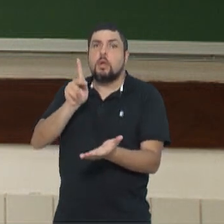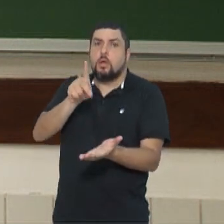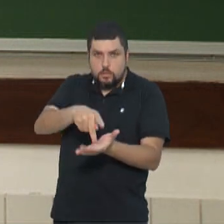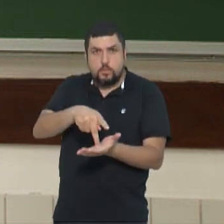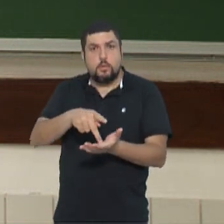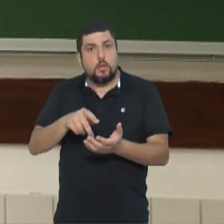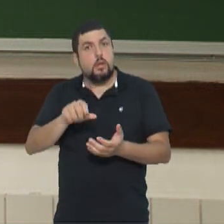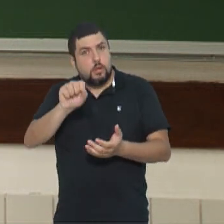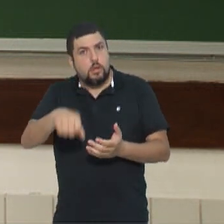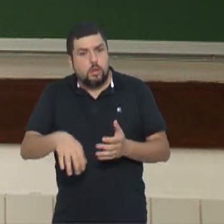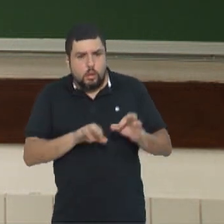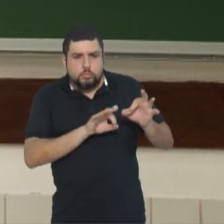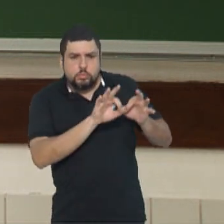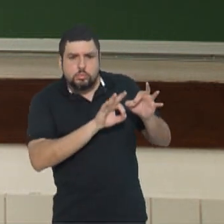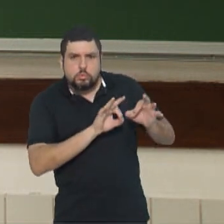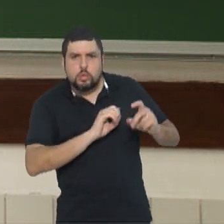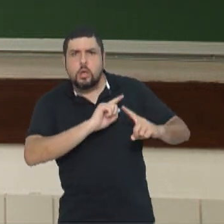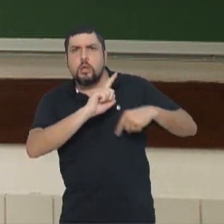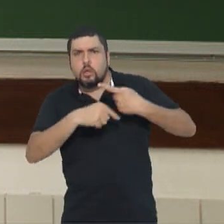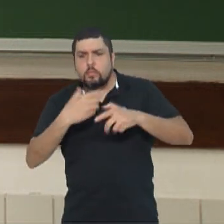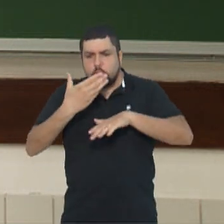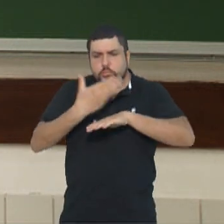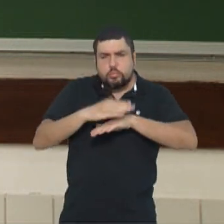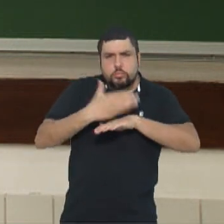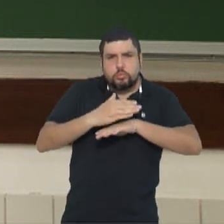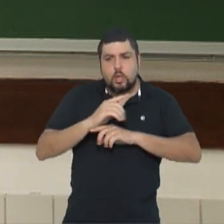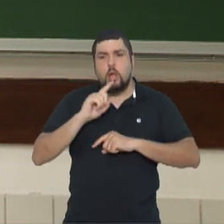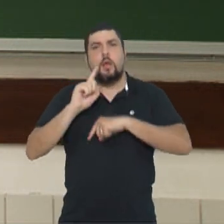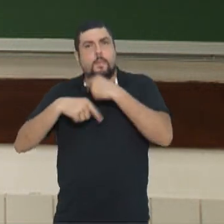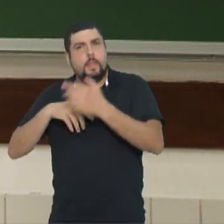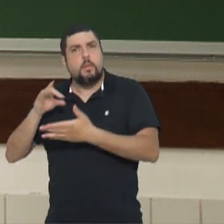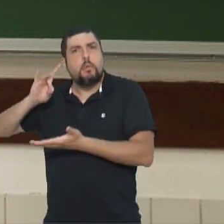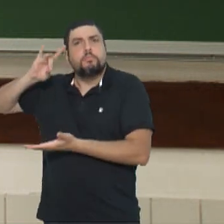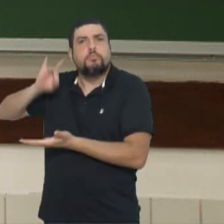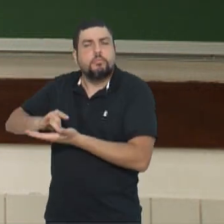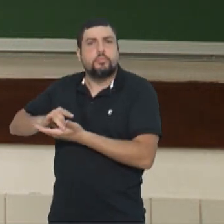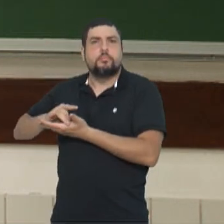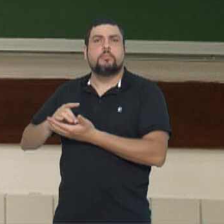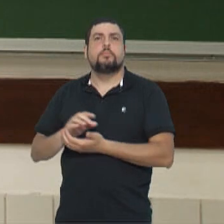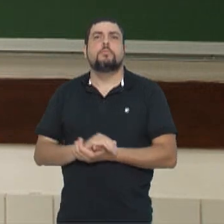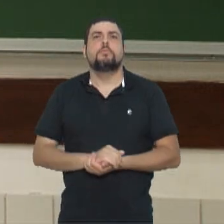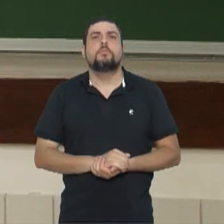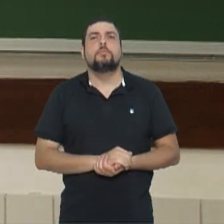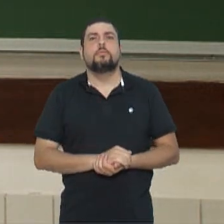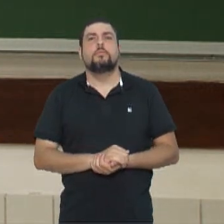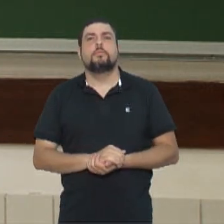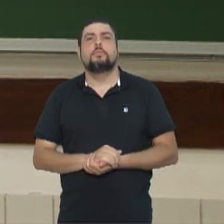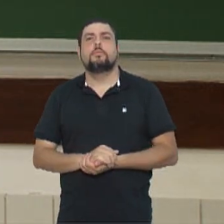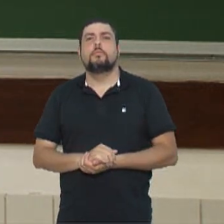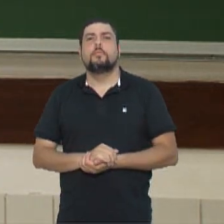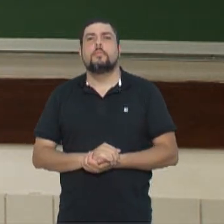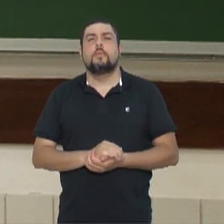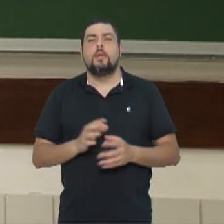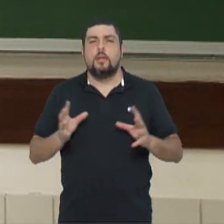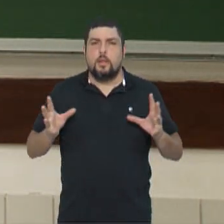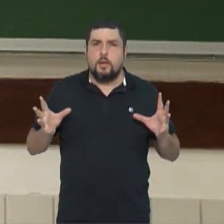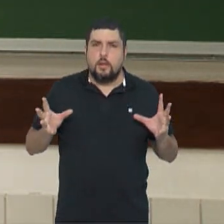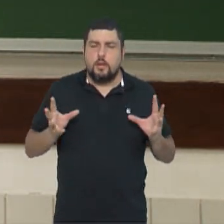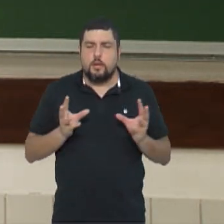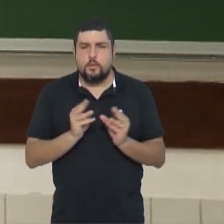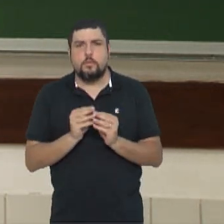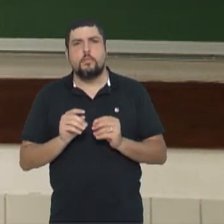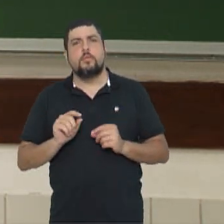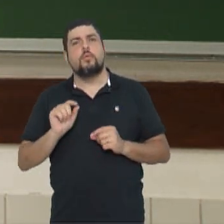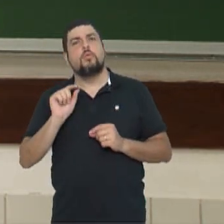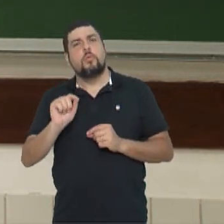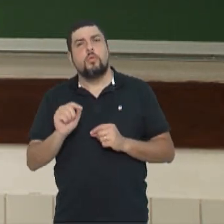E aí você tem o resultado que você merece e que você precisa. Fechou? Resumindo, discussões